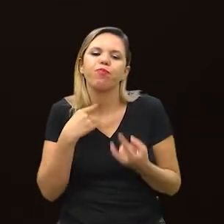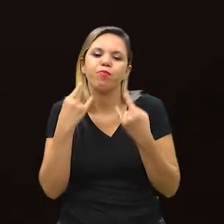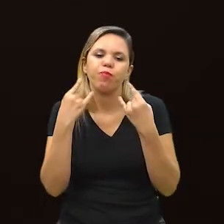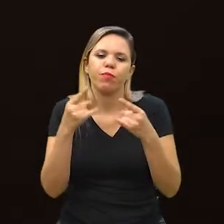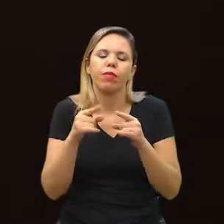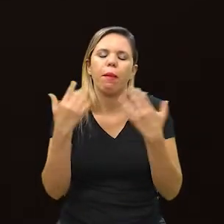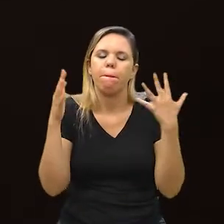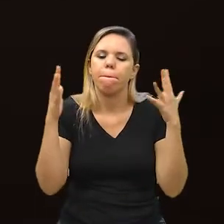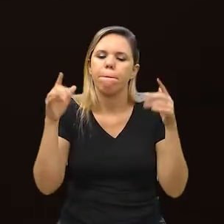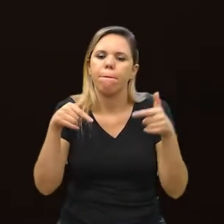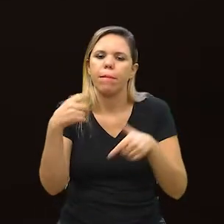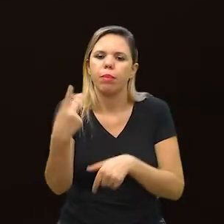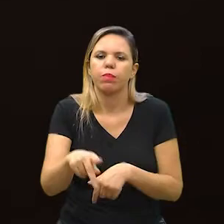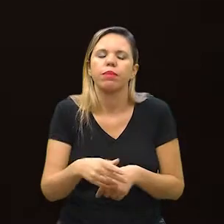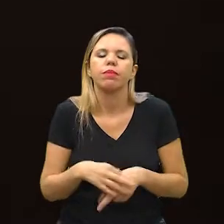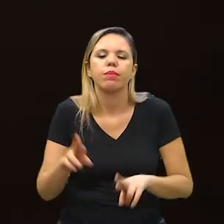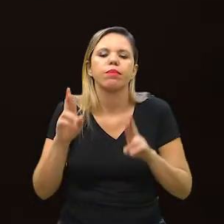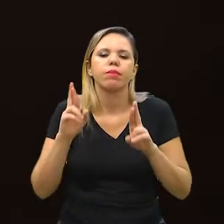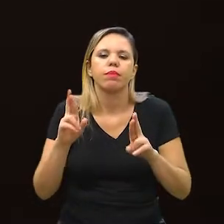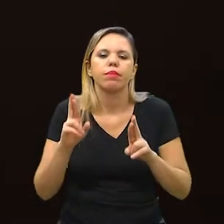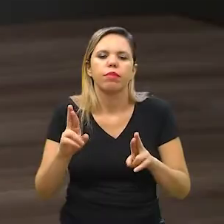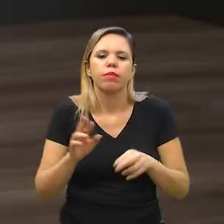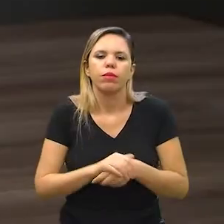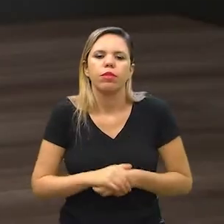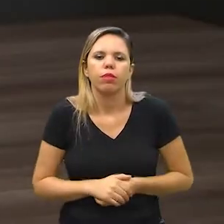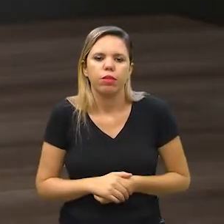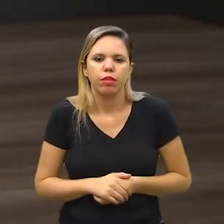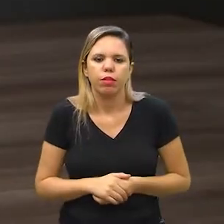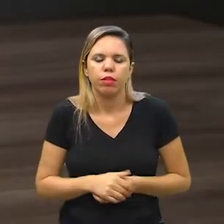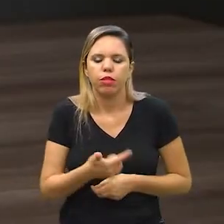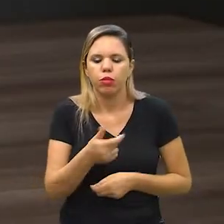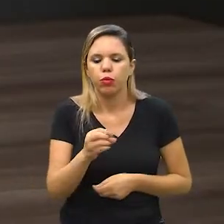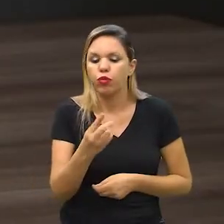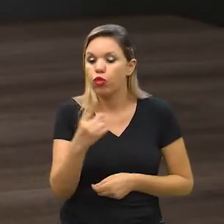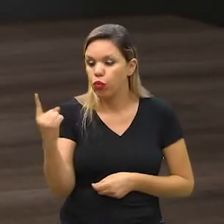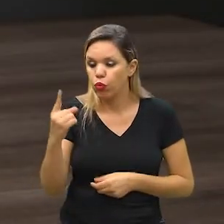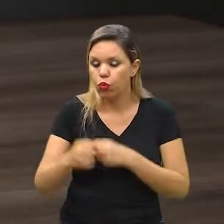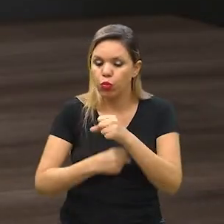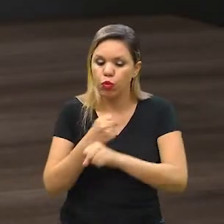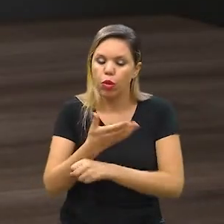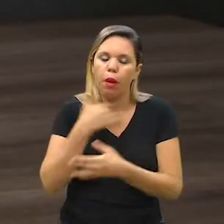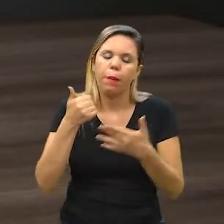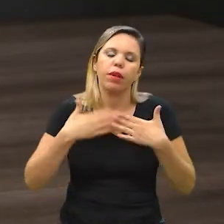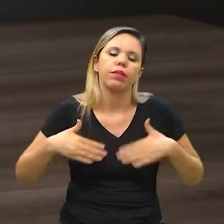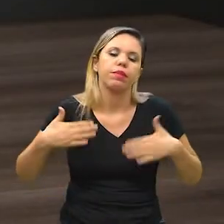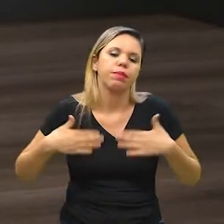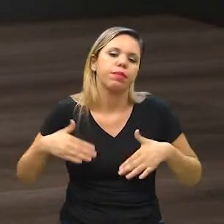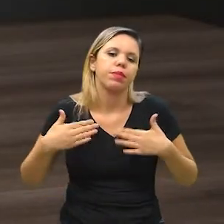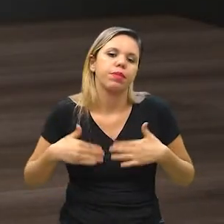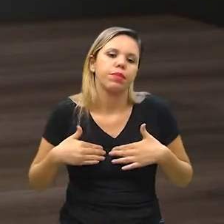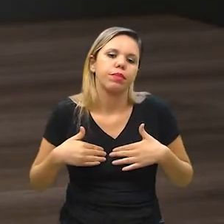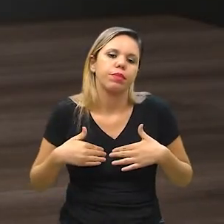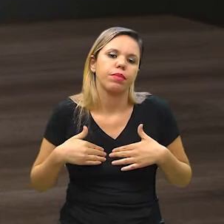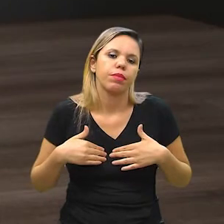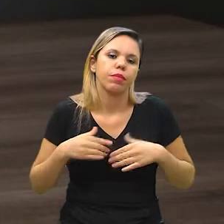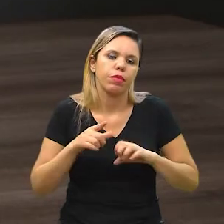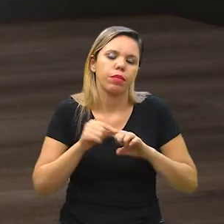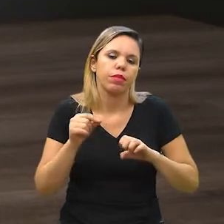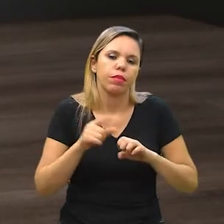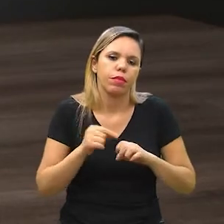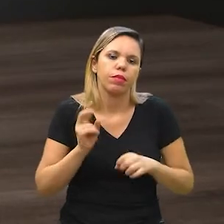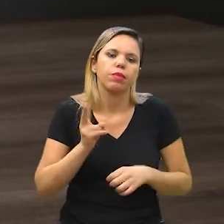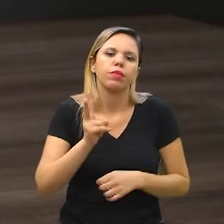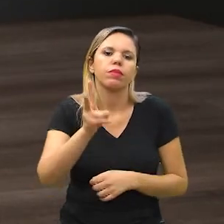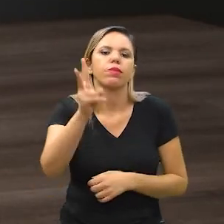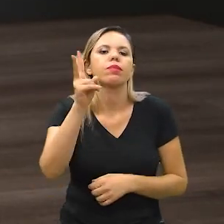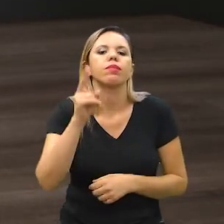pelo trabalho e a gente espera realmente que esse 2021 seja um ano um pouco mais tranquilo e que os empreendedores